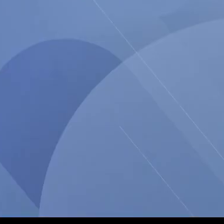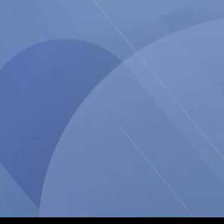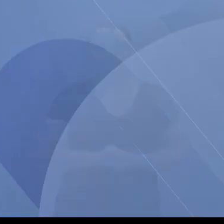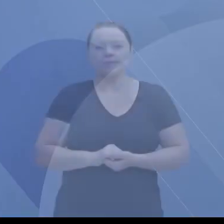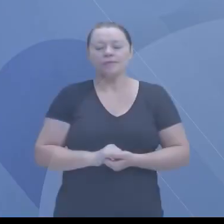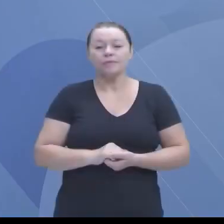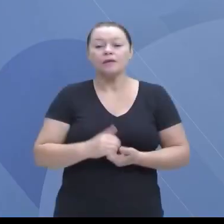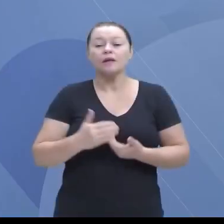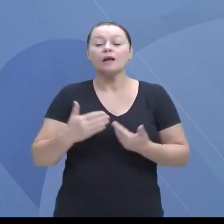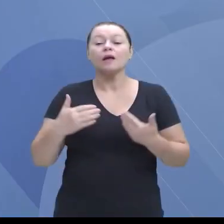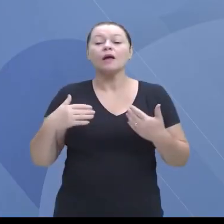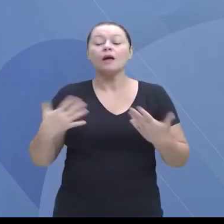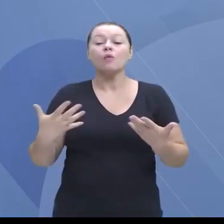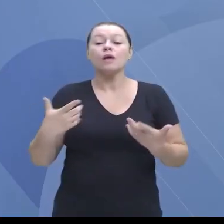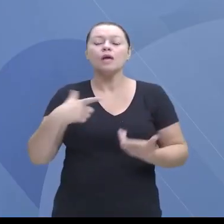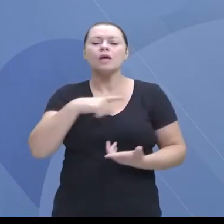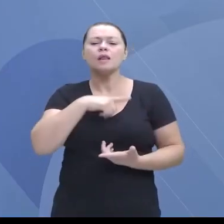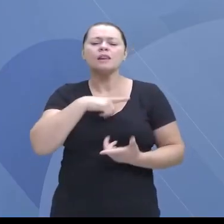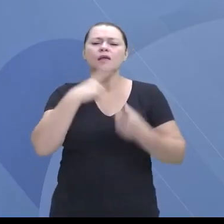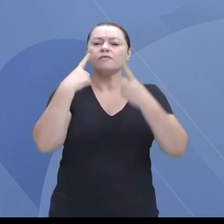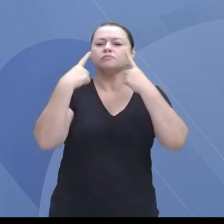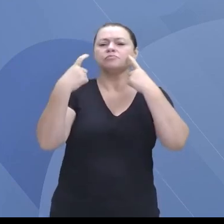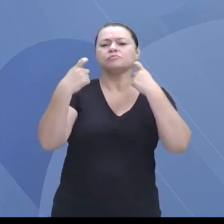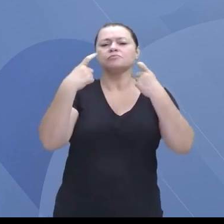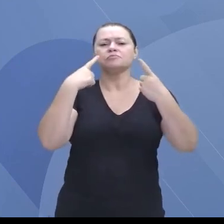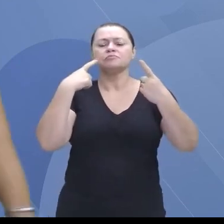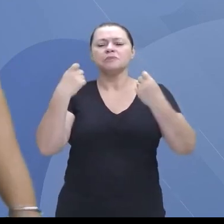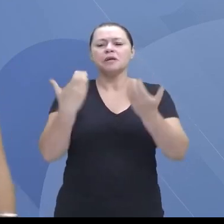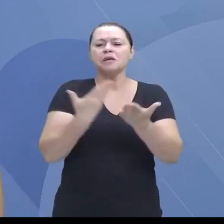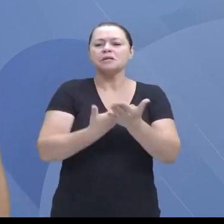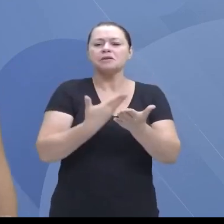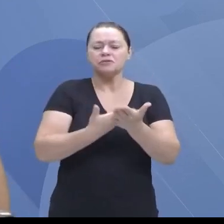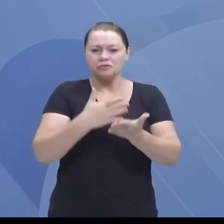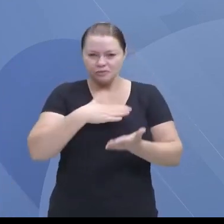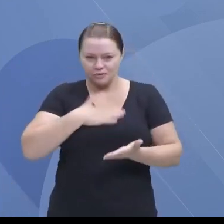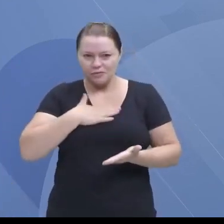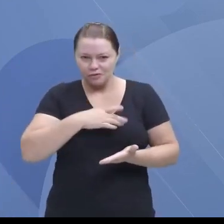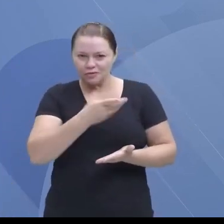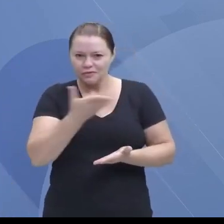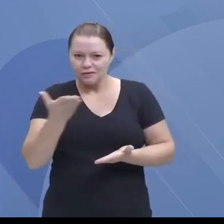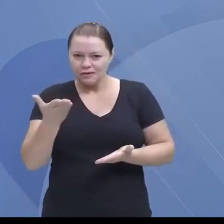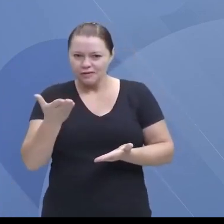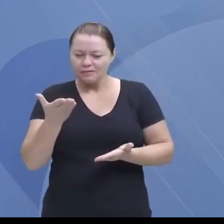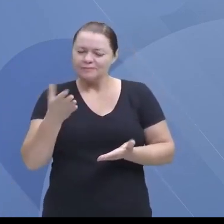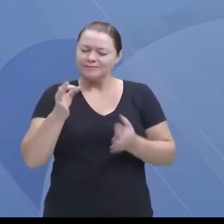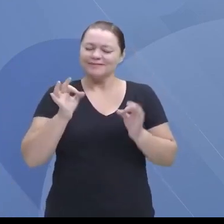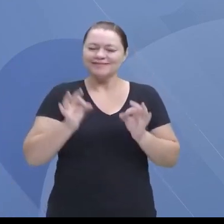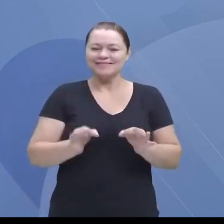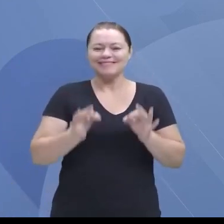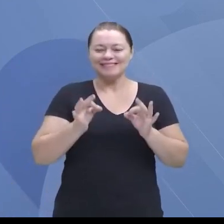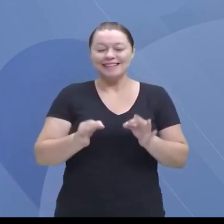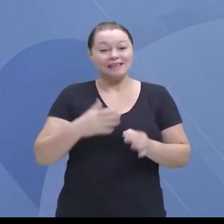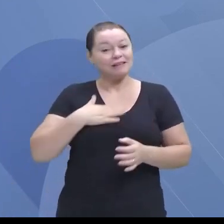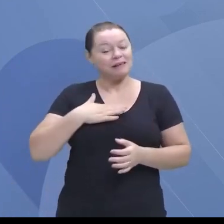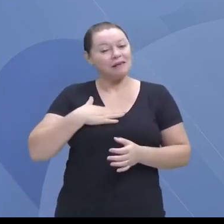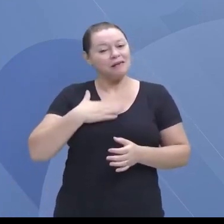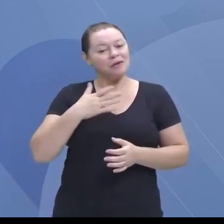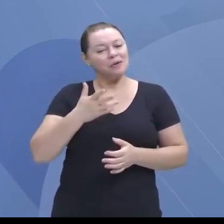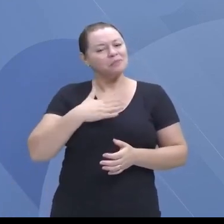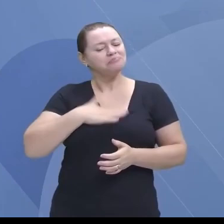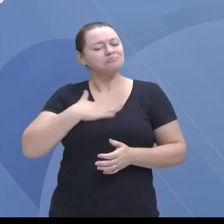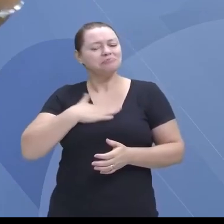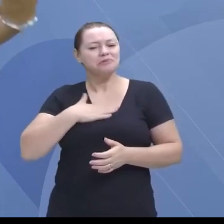O que nós tivemos de interessante na aula de hoje? Gostaram da nossa aula? Com certeza gostaram. A professora gostou. Uma